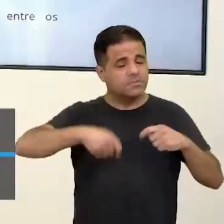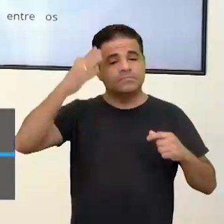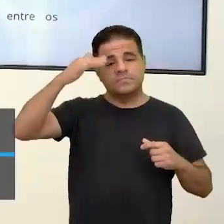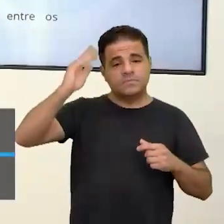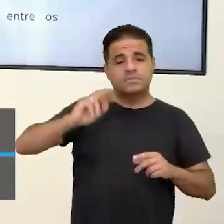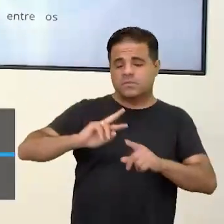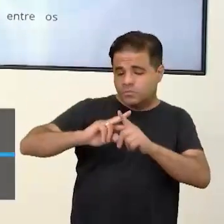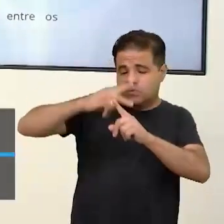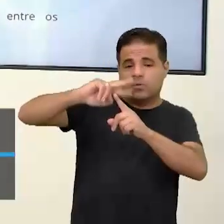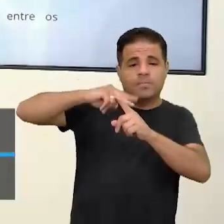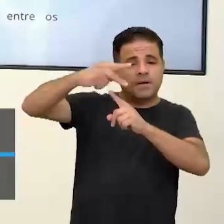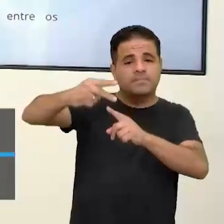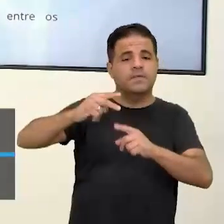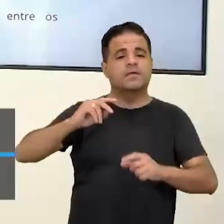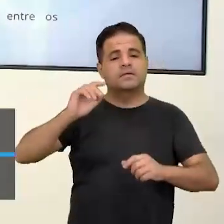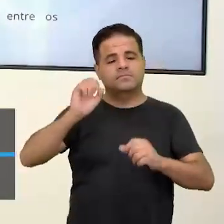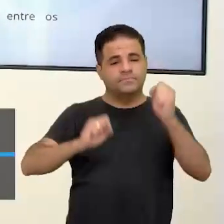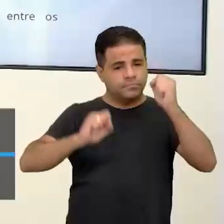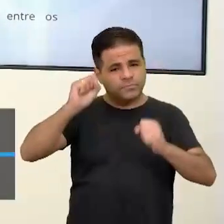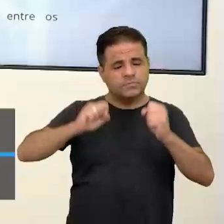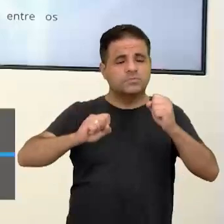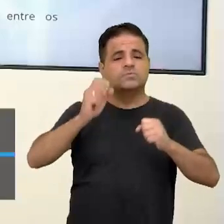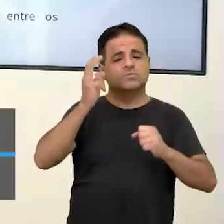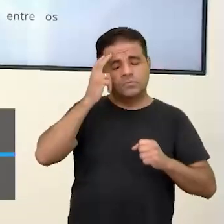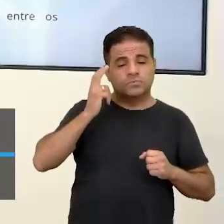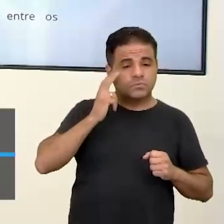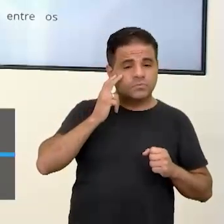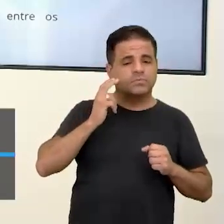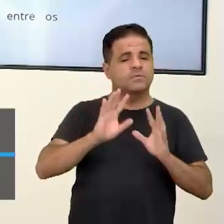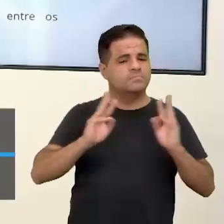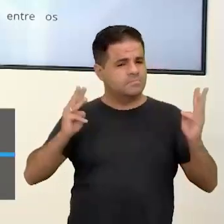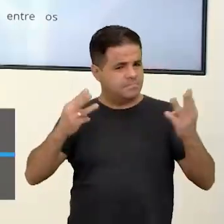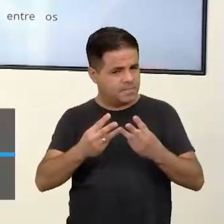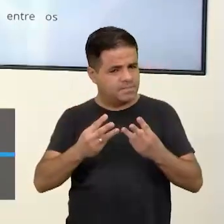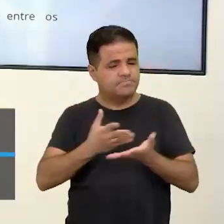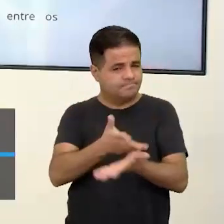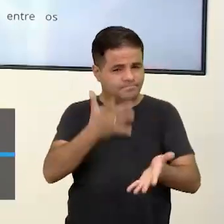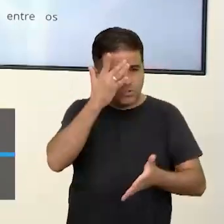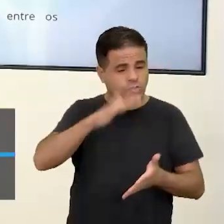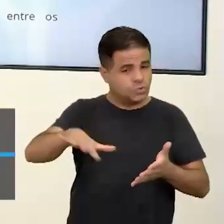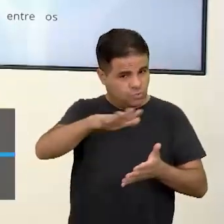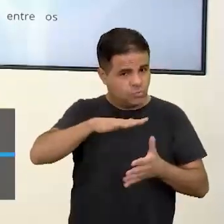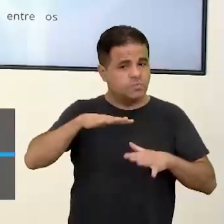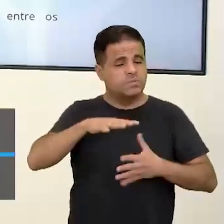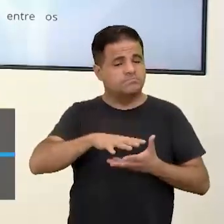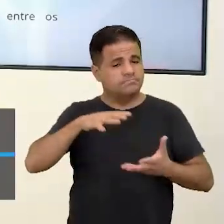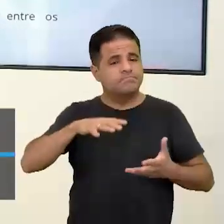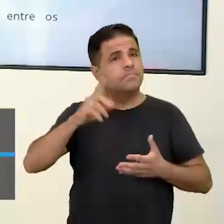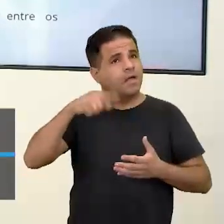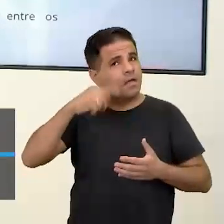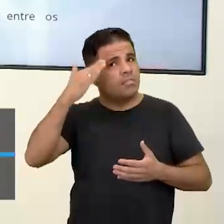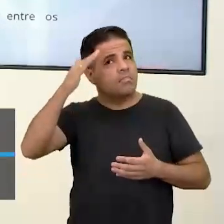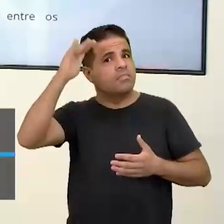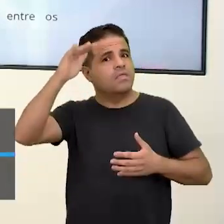os desdobramentos dessa indústria cultural, dessa cultura de massa. E para entender isso, é também importante a gente entender a função dos meios de